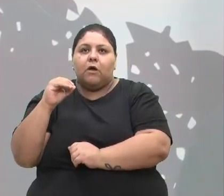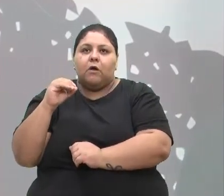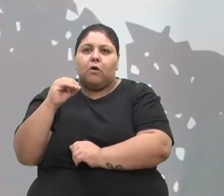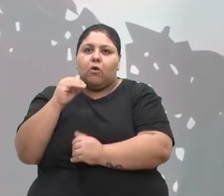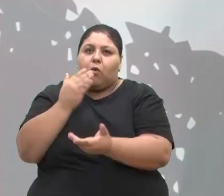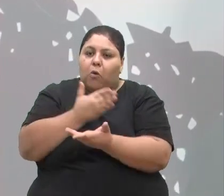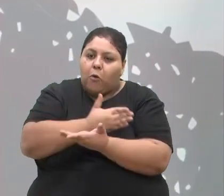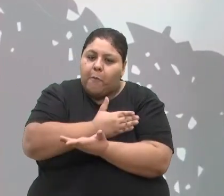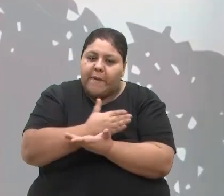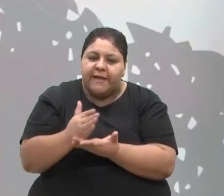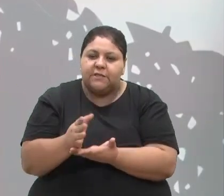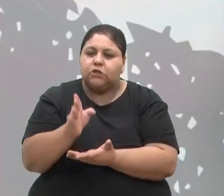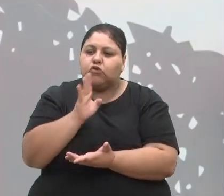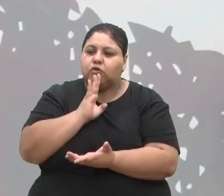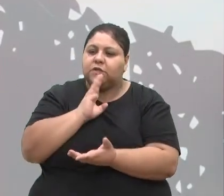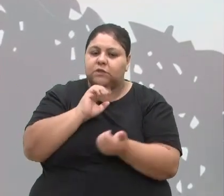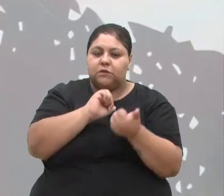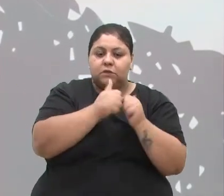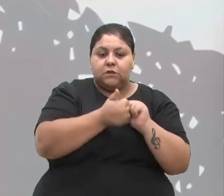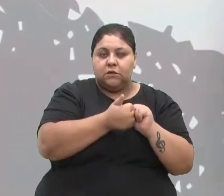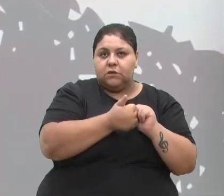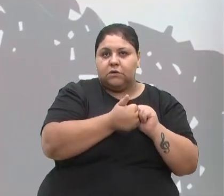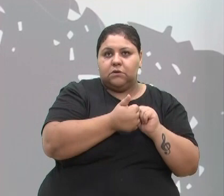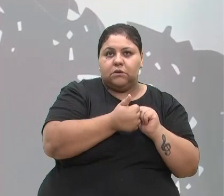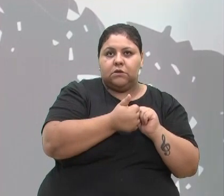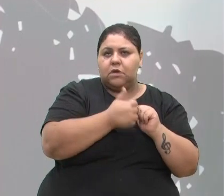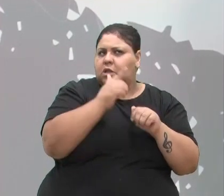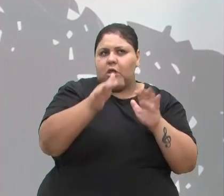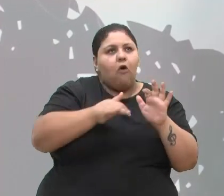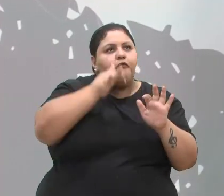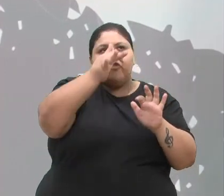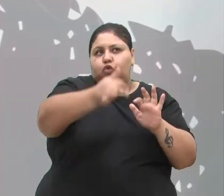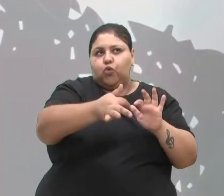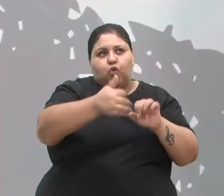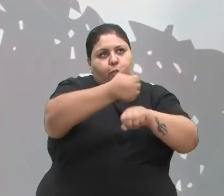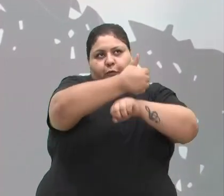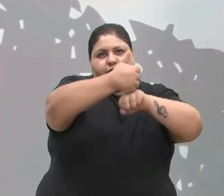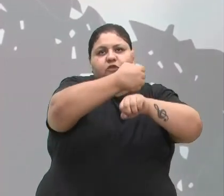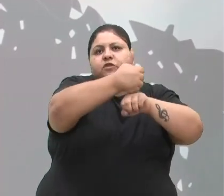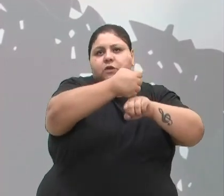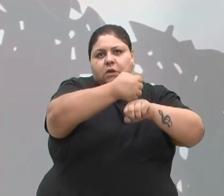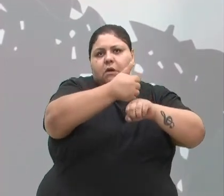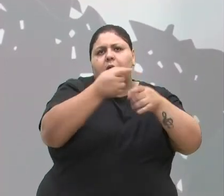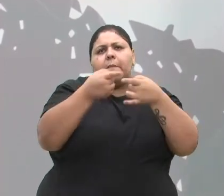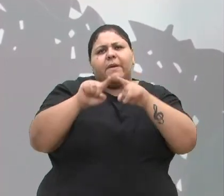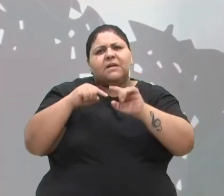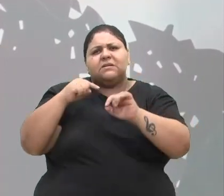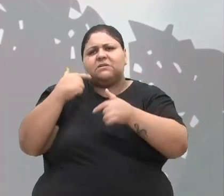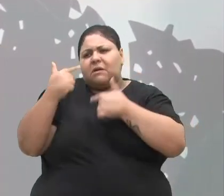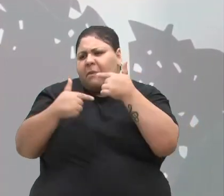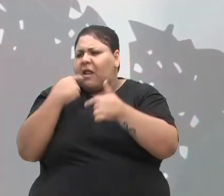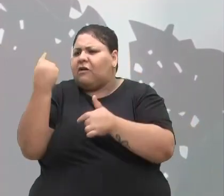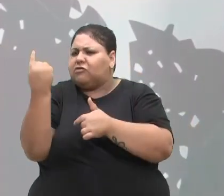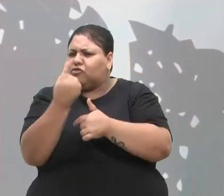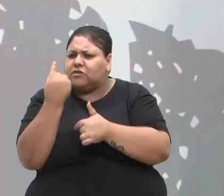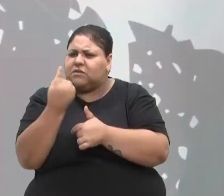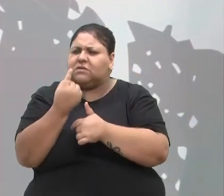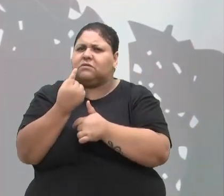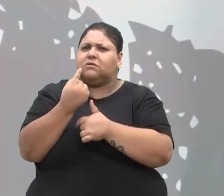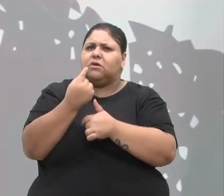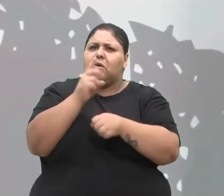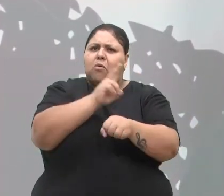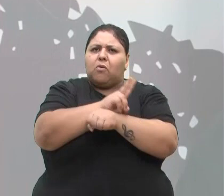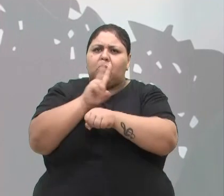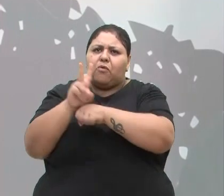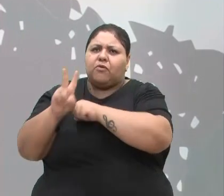venham conhecer esportes. Não que vão se tornar um atleta profissional. Sendo atleta amador, já vai ter um cuidado melhor com a saúde,